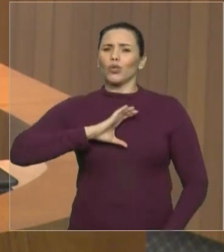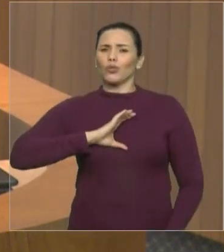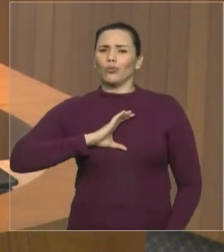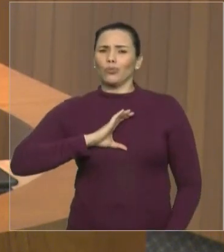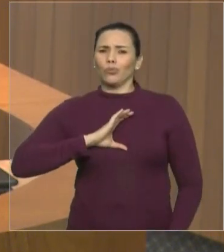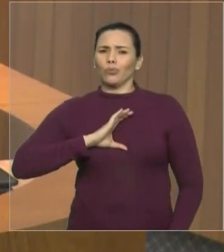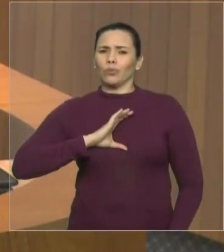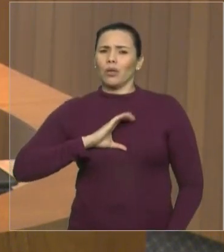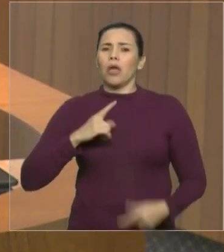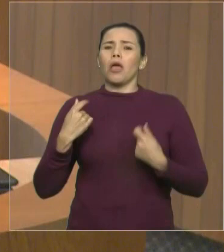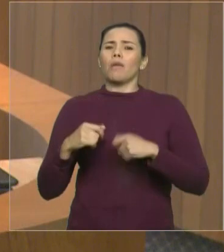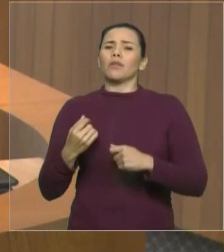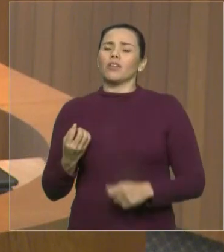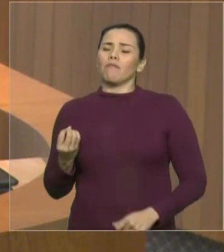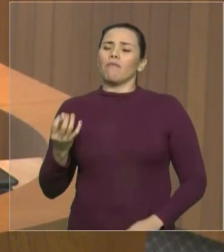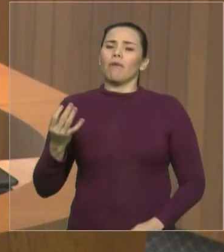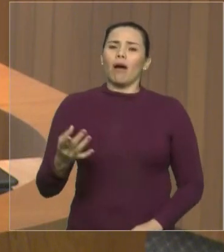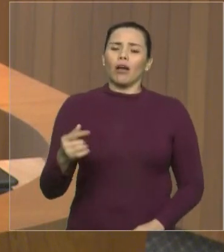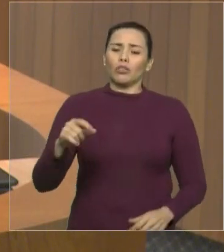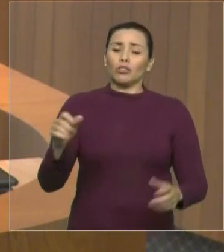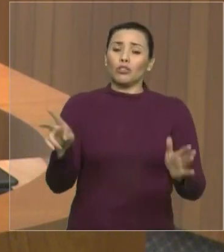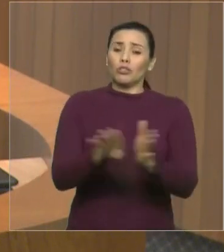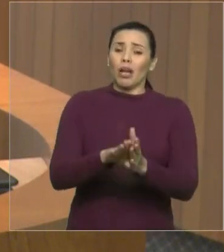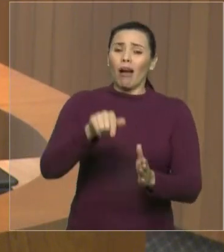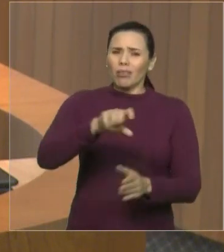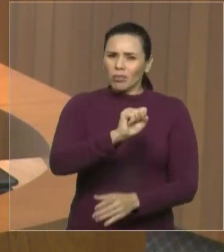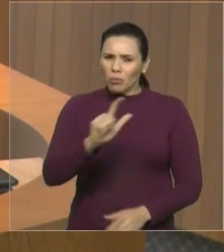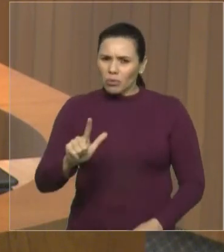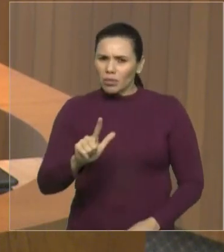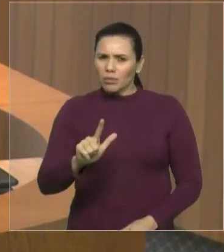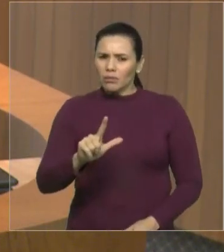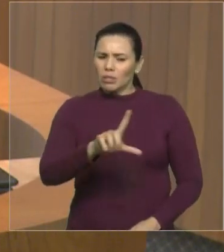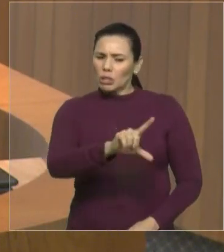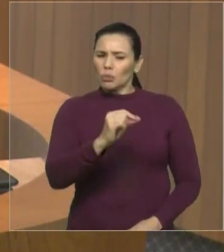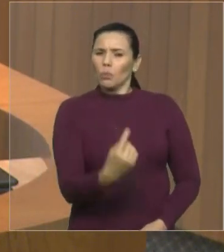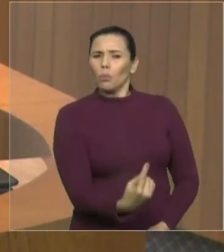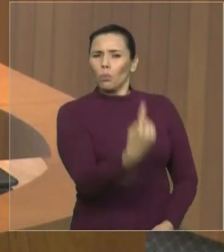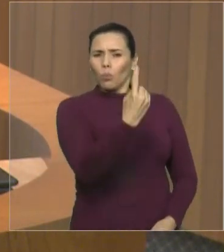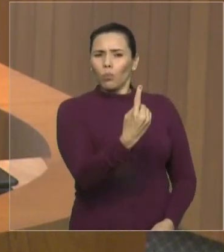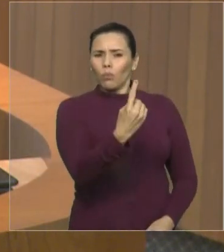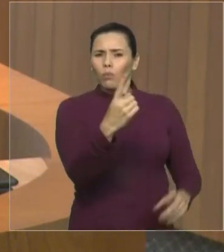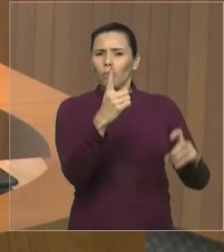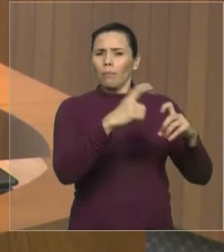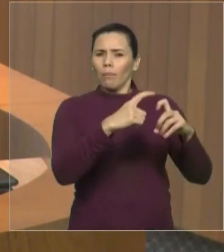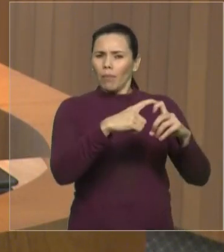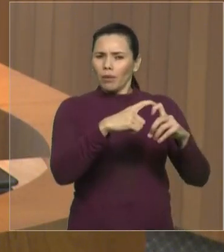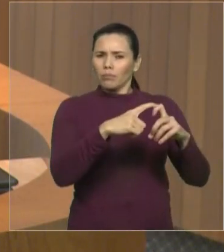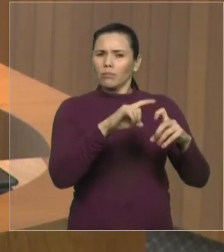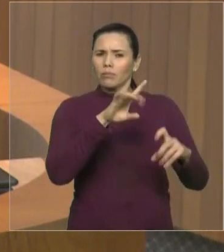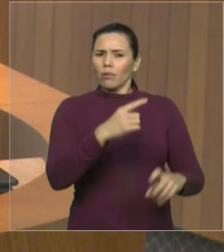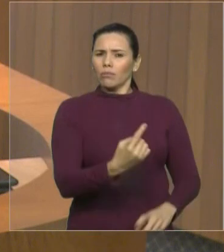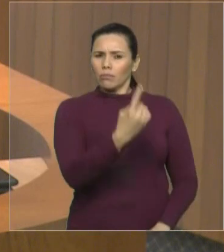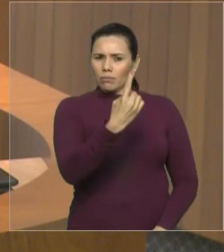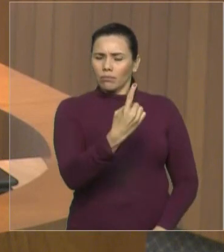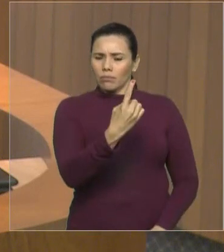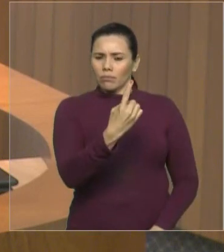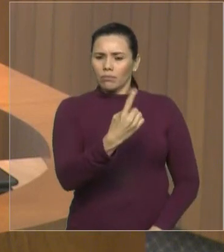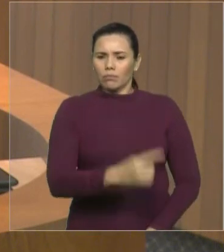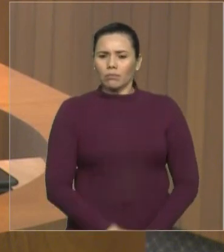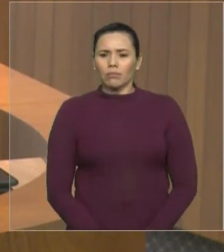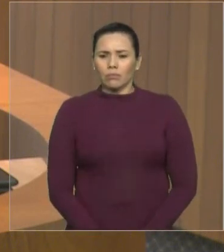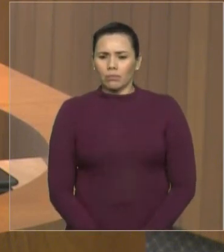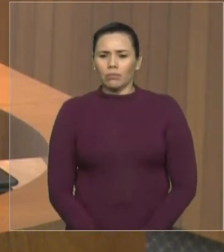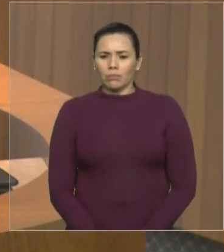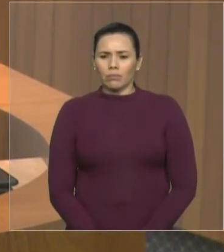no mesmo dia. Aqui, todos não, mas aqui eu vou mostrar 2 casos específicos no mesmo dia, a mesma